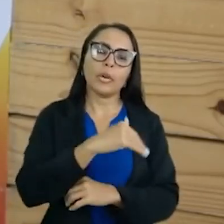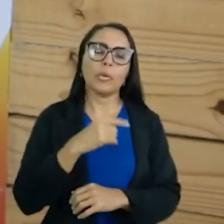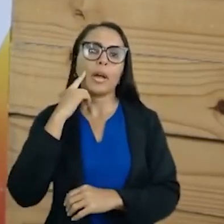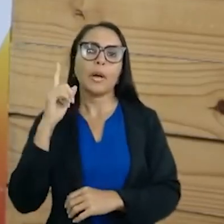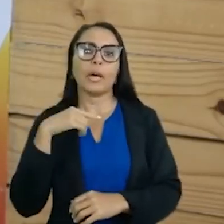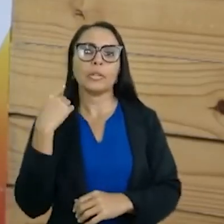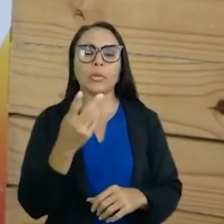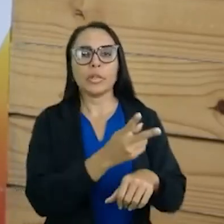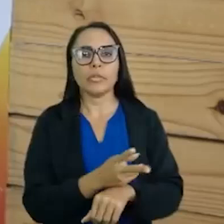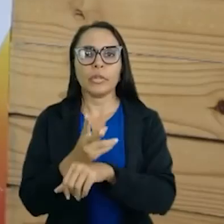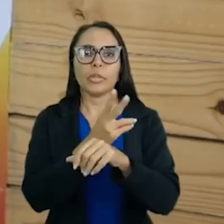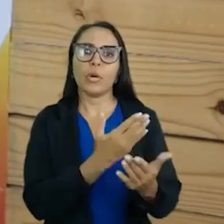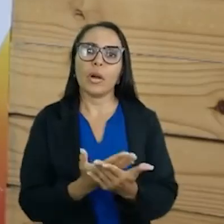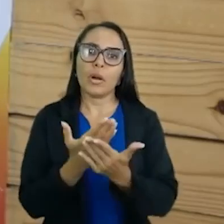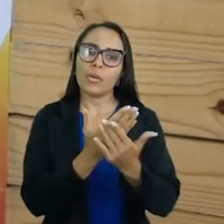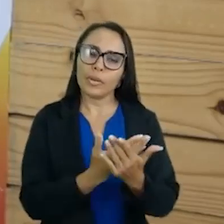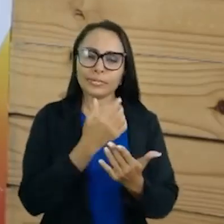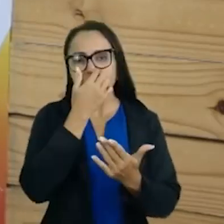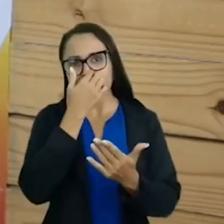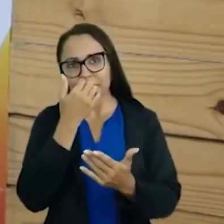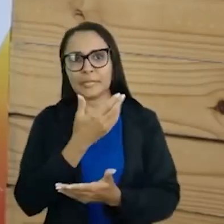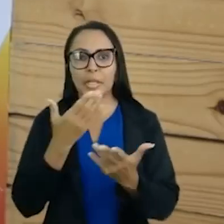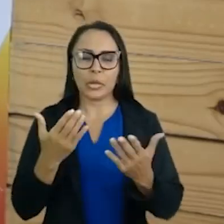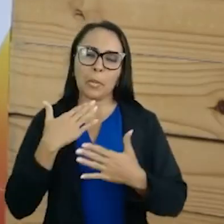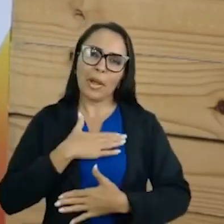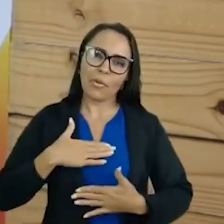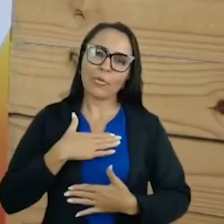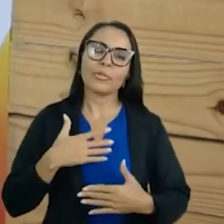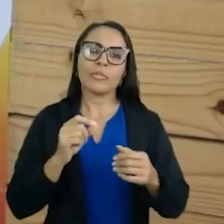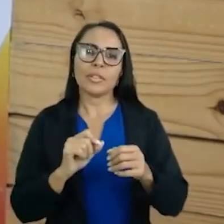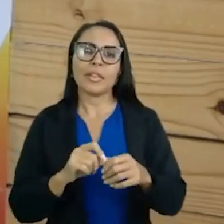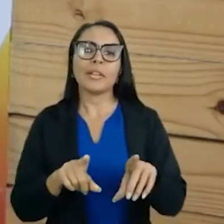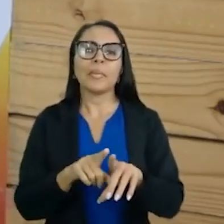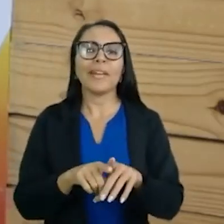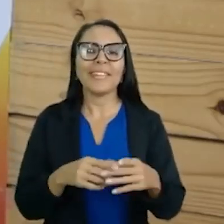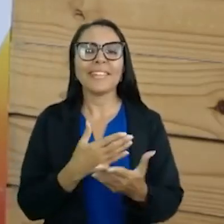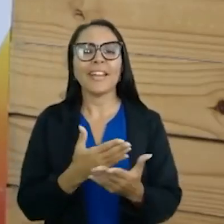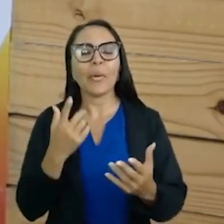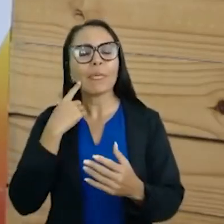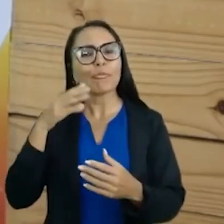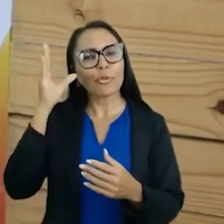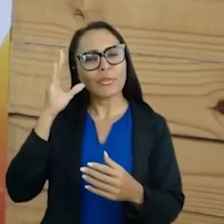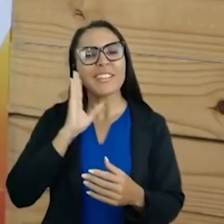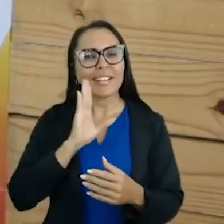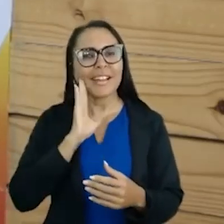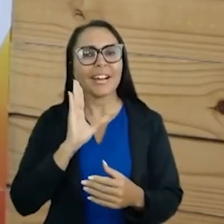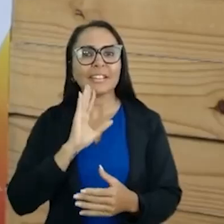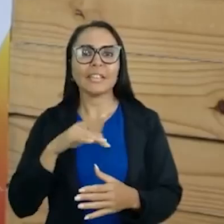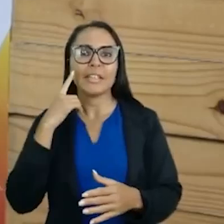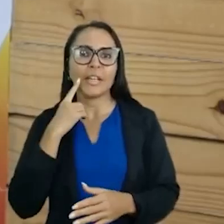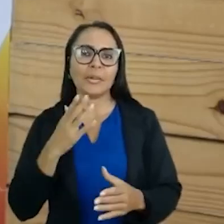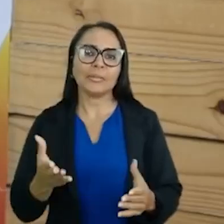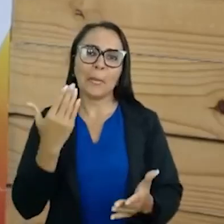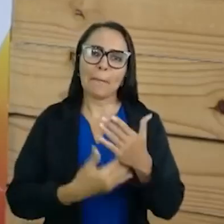nossa videoaula, que é uma das mais interessantes, assim, é uma das que eu mais gosto de fazer, traz algumas curiosidades bem legais. Você não vai perder seu tempo